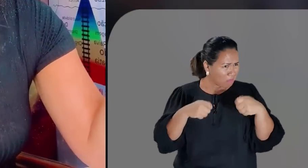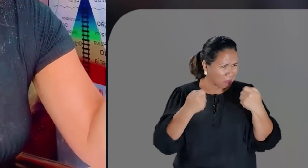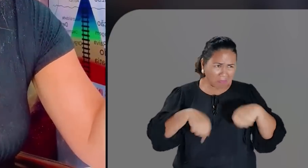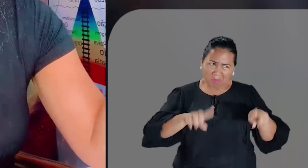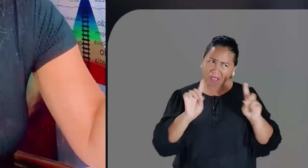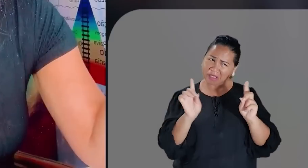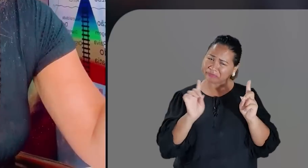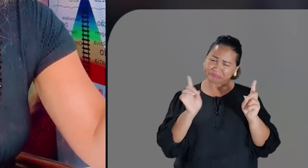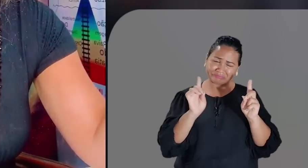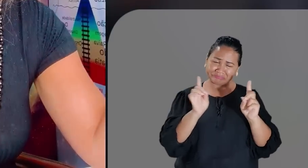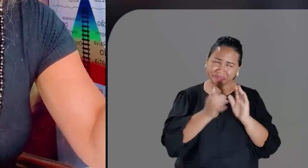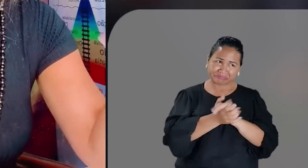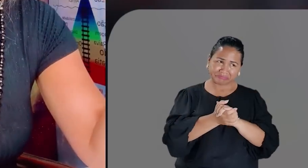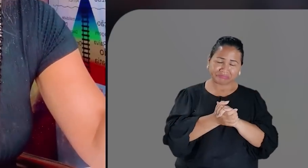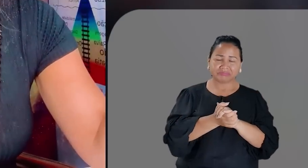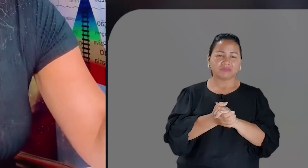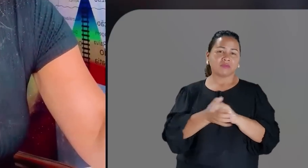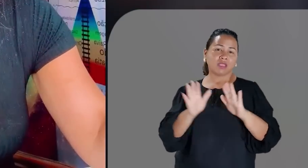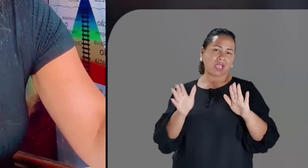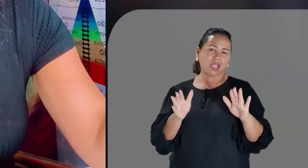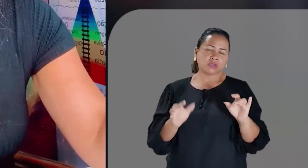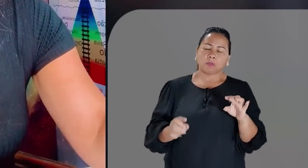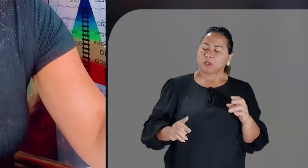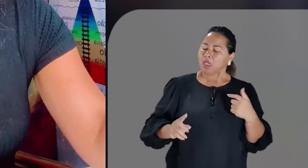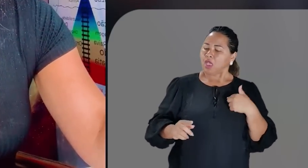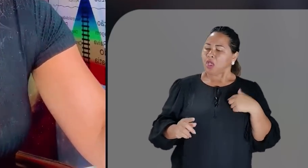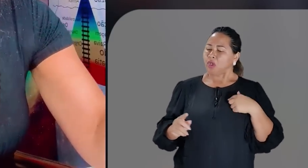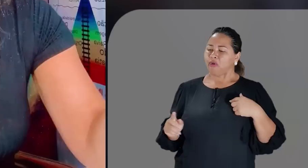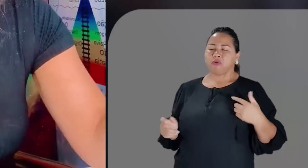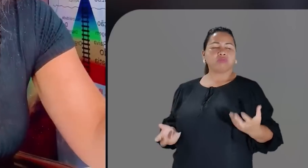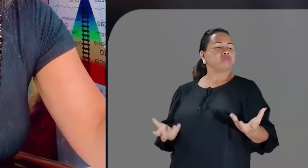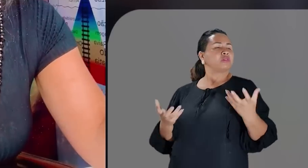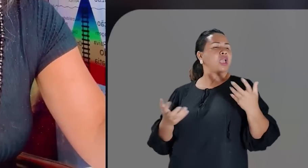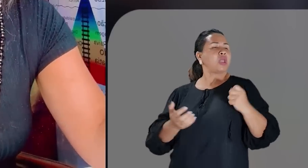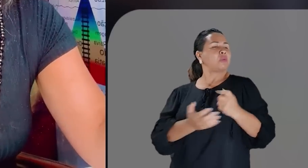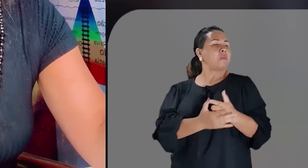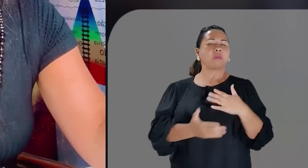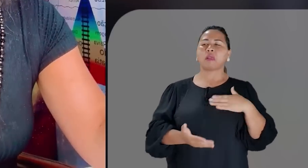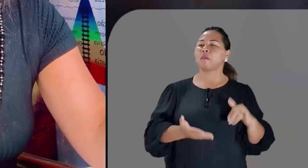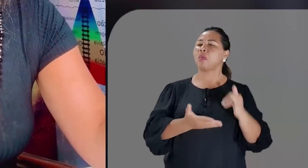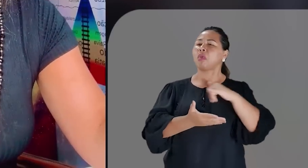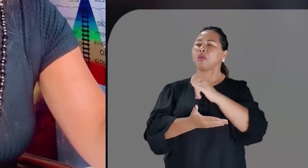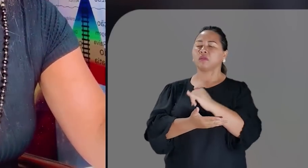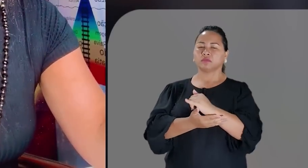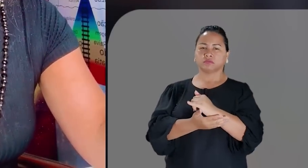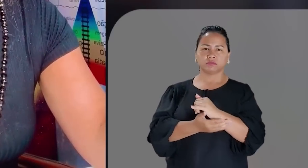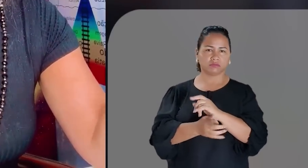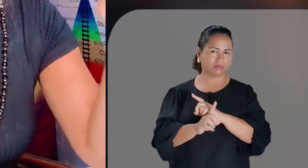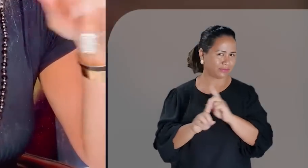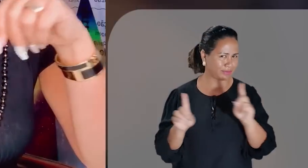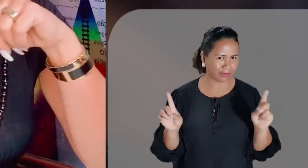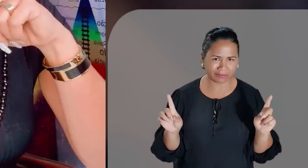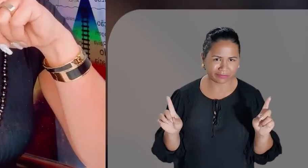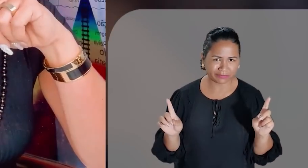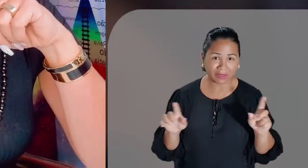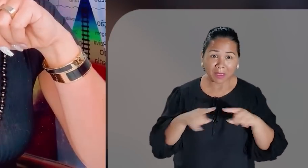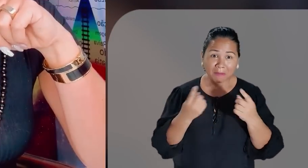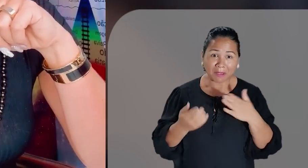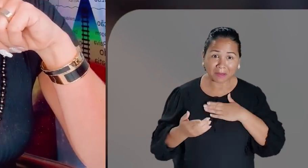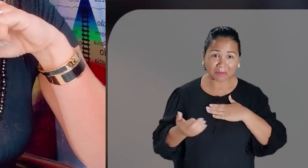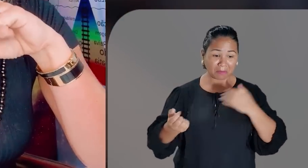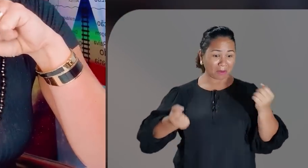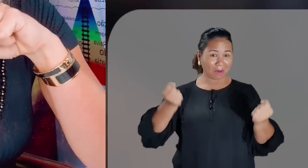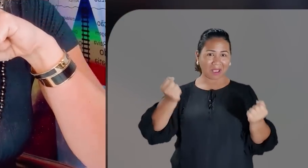preciso. Então não tem por que você ter um avião. Nem para tua vaidade? Não. Mas o meu